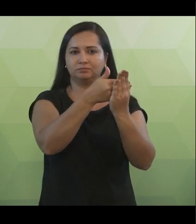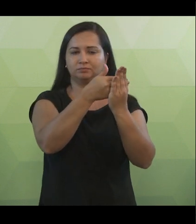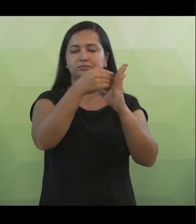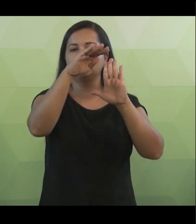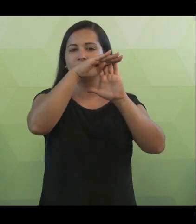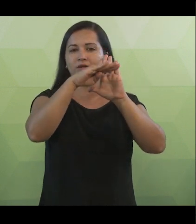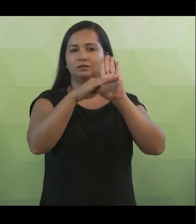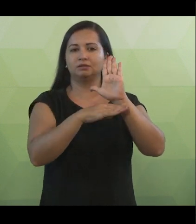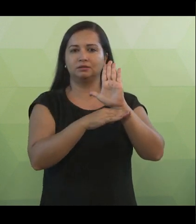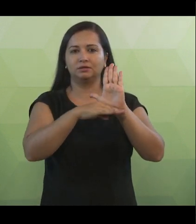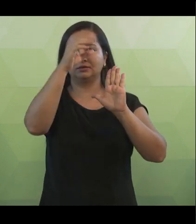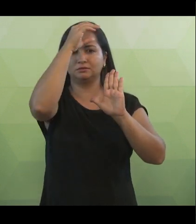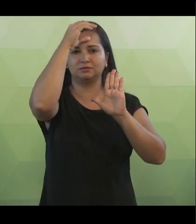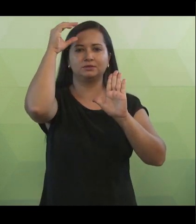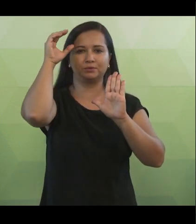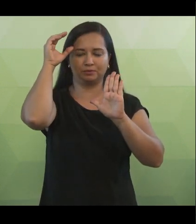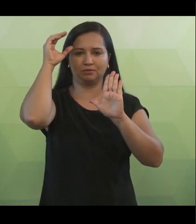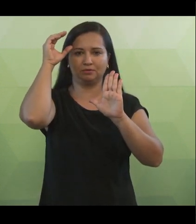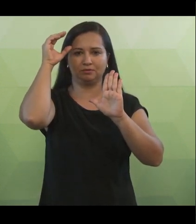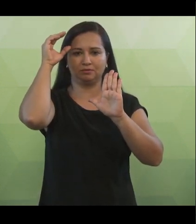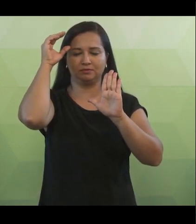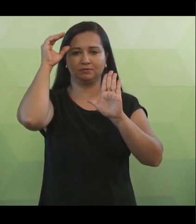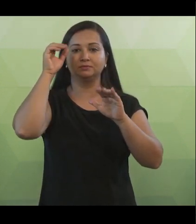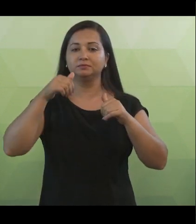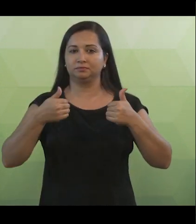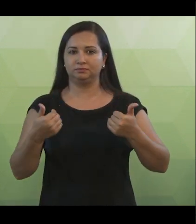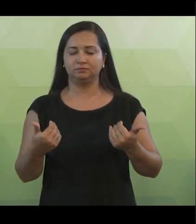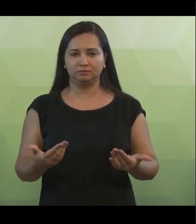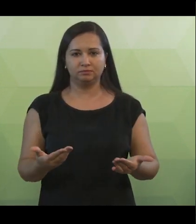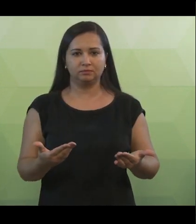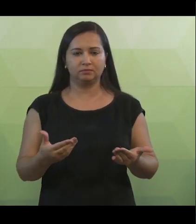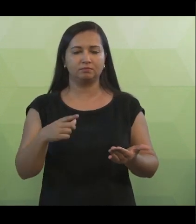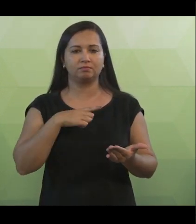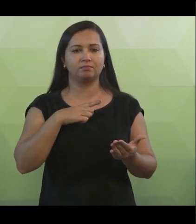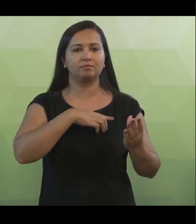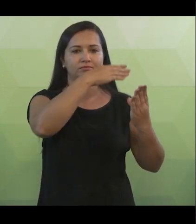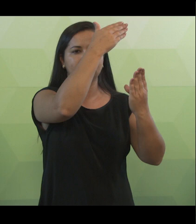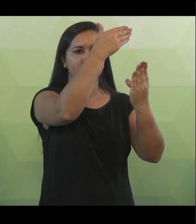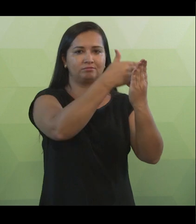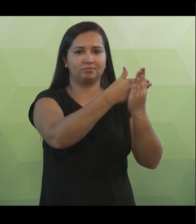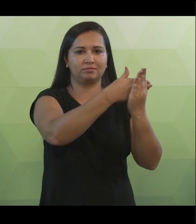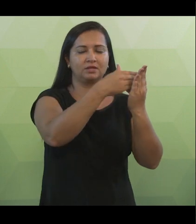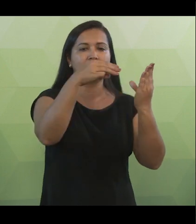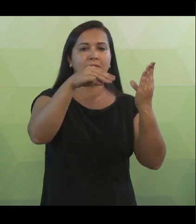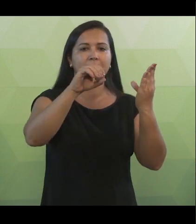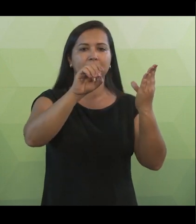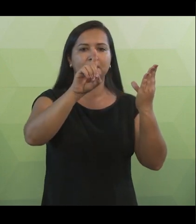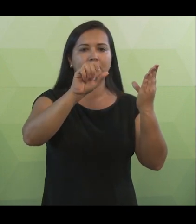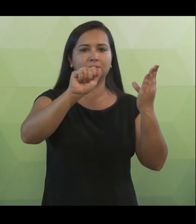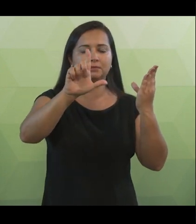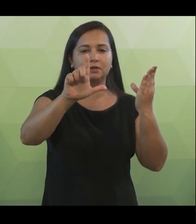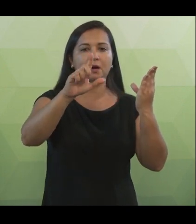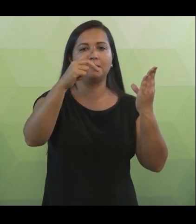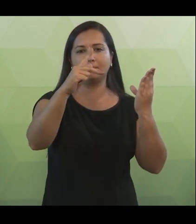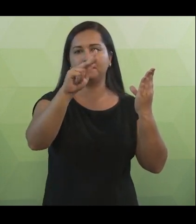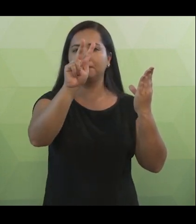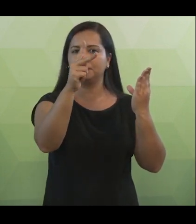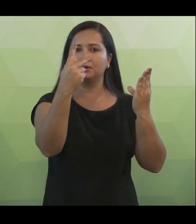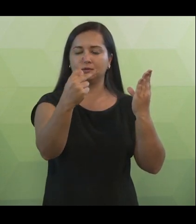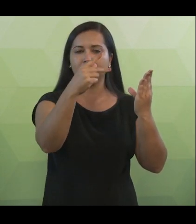dos clientes. Portanto, faça a importação do arquivo modal.php no